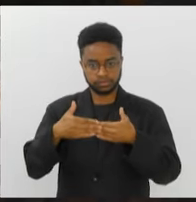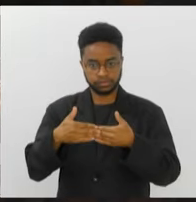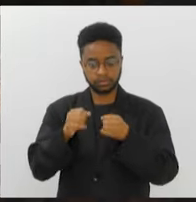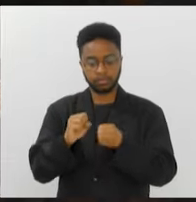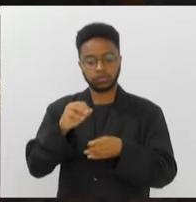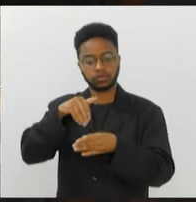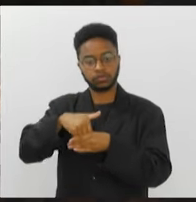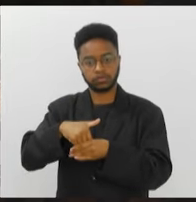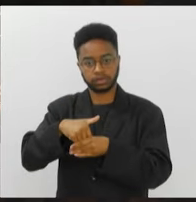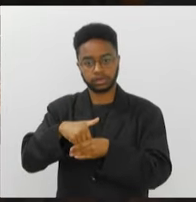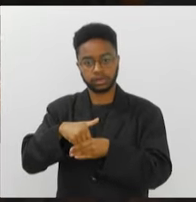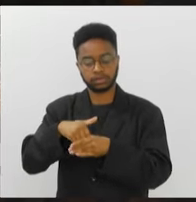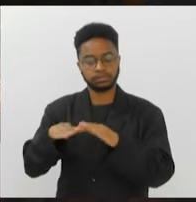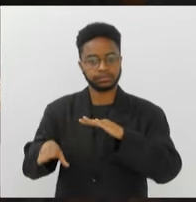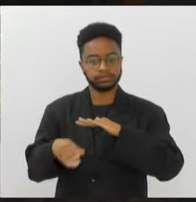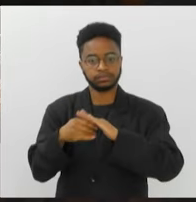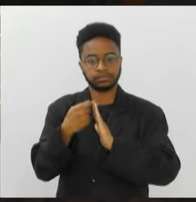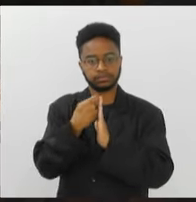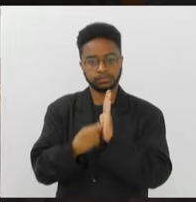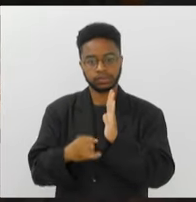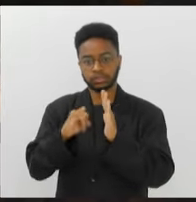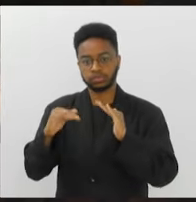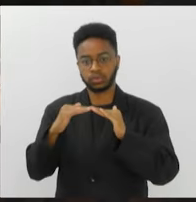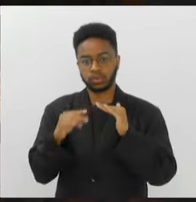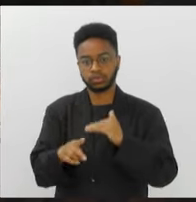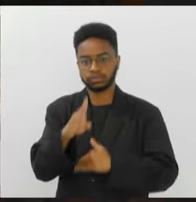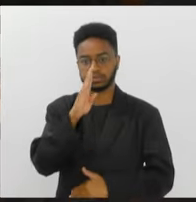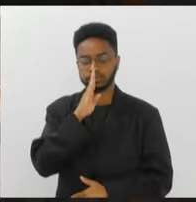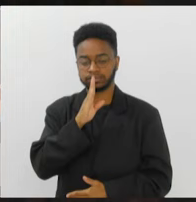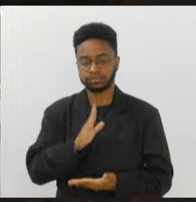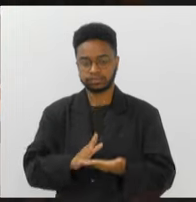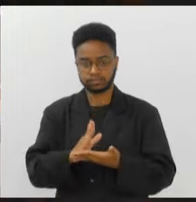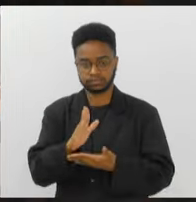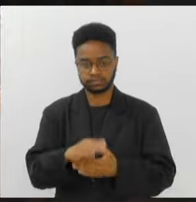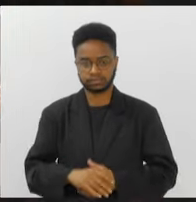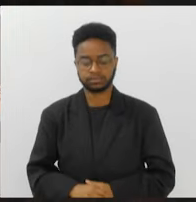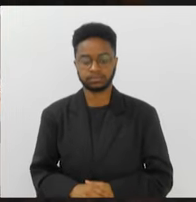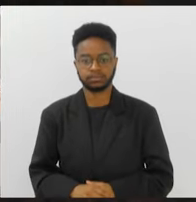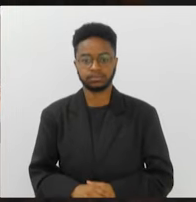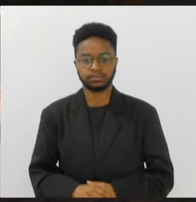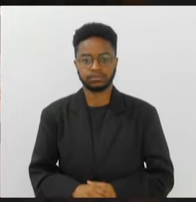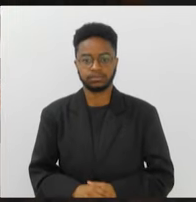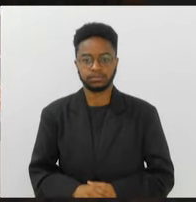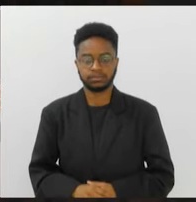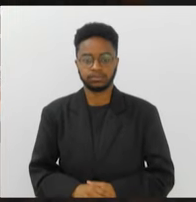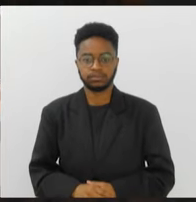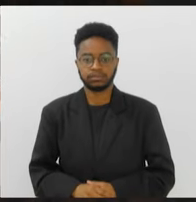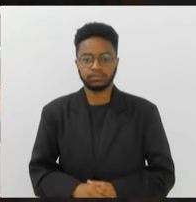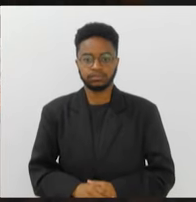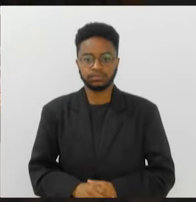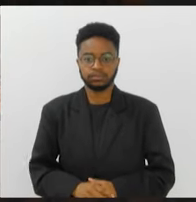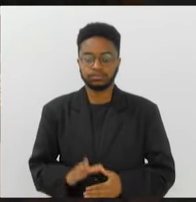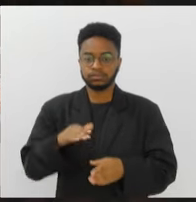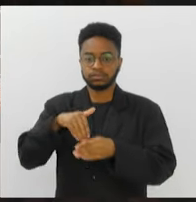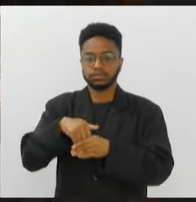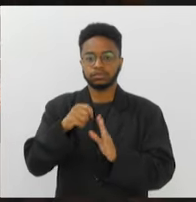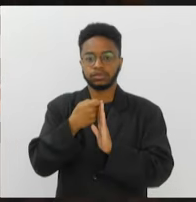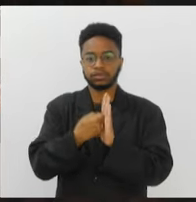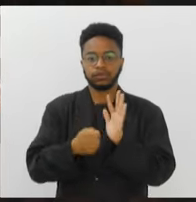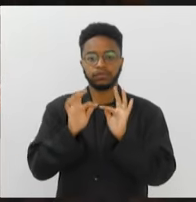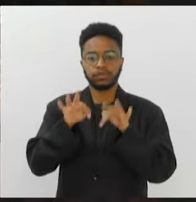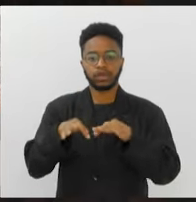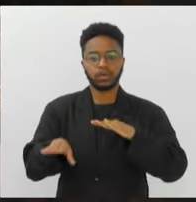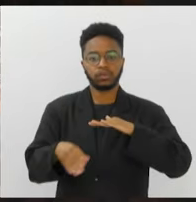Em votação, a emenda de redação. Os senhores que aprovam, permaneçam como estão. Aprovado. Em votação, redação do vencido,